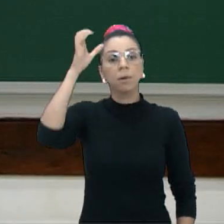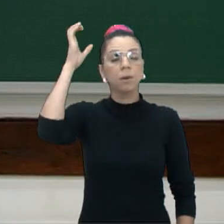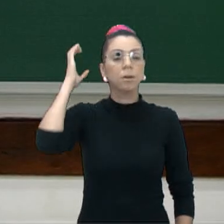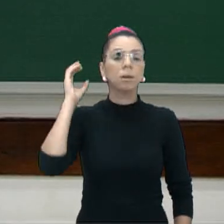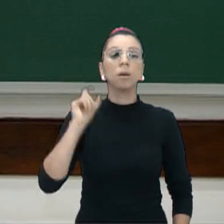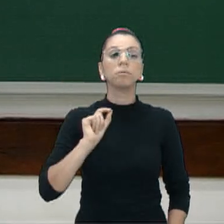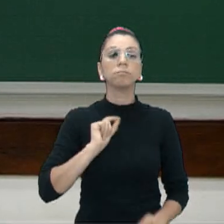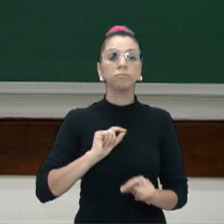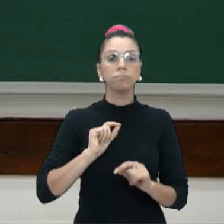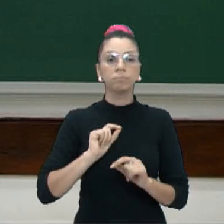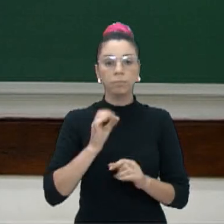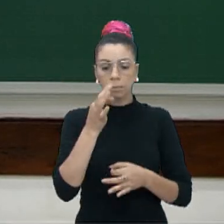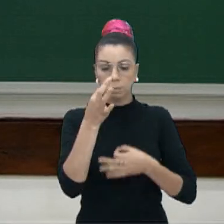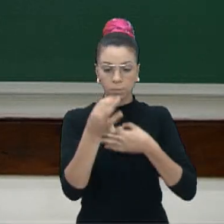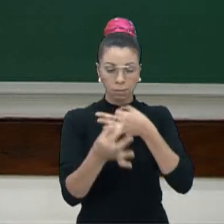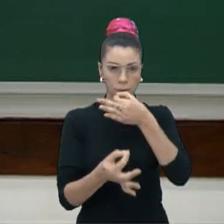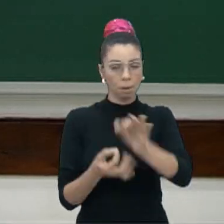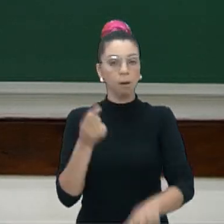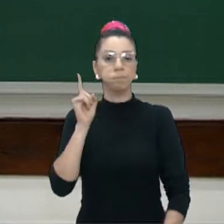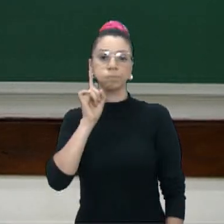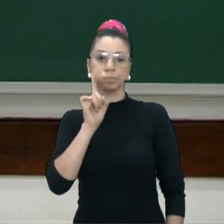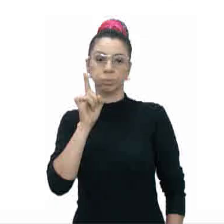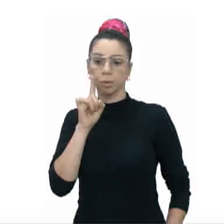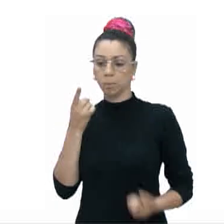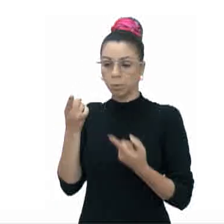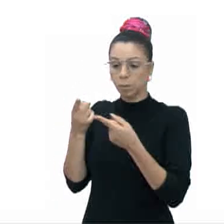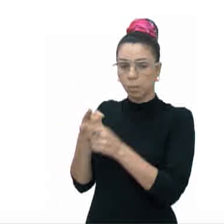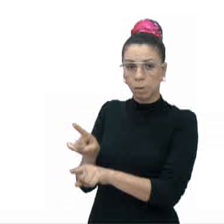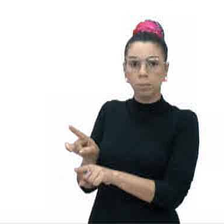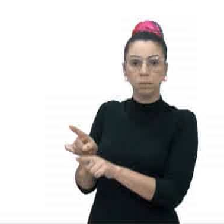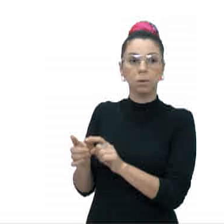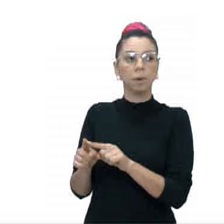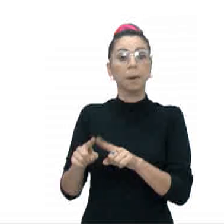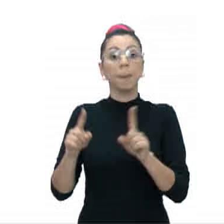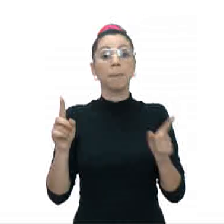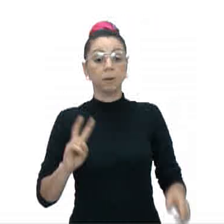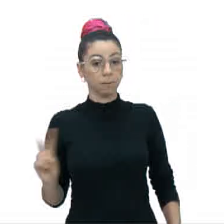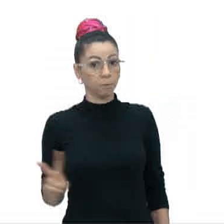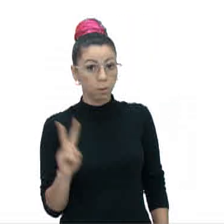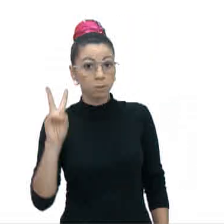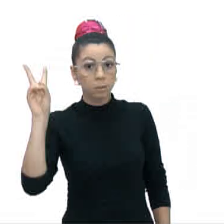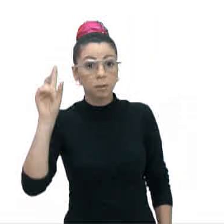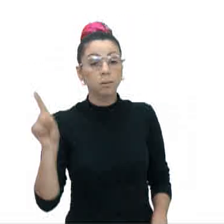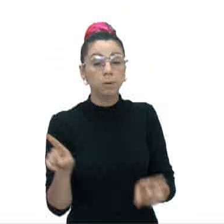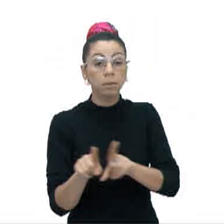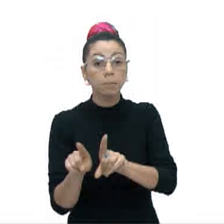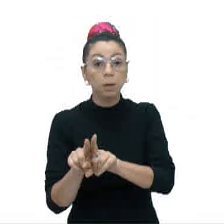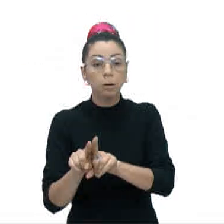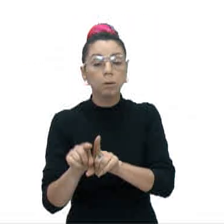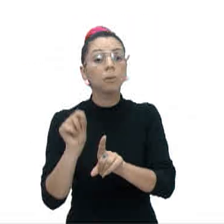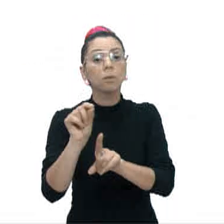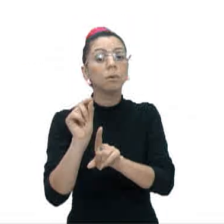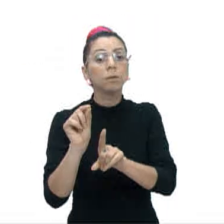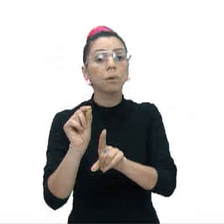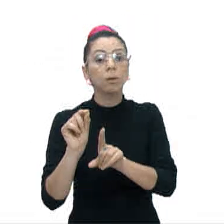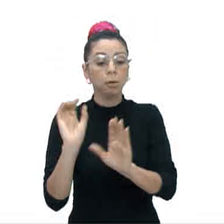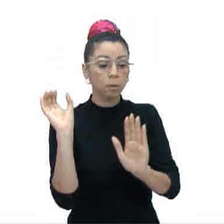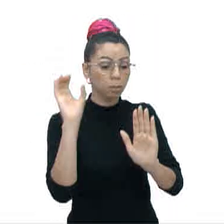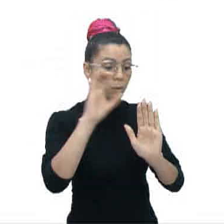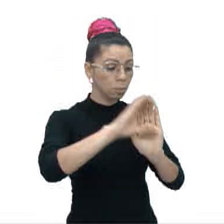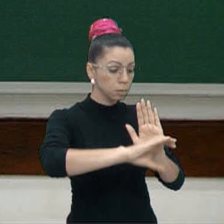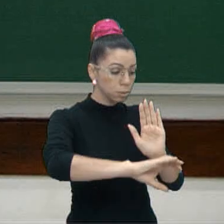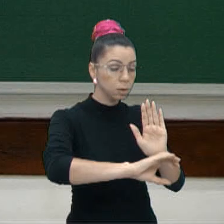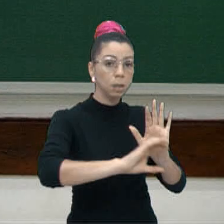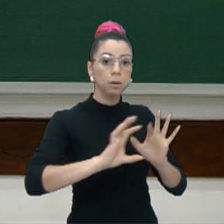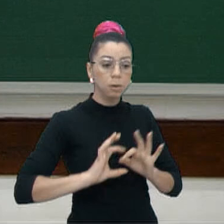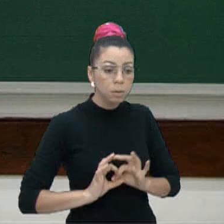crítica aos Estados Unidos? Faz, mas ele também faz uma valorização. Qual que é a valorização? O conceito de liberdade de